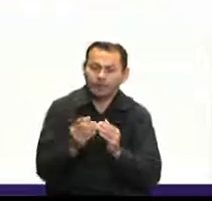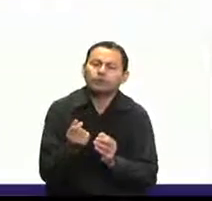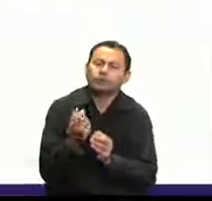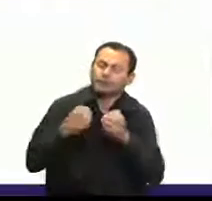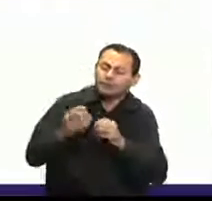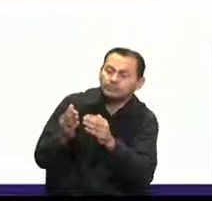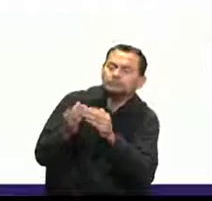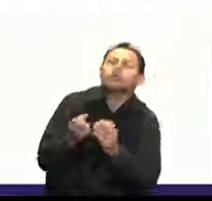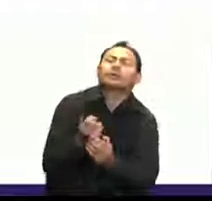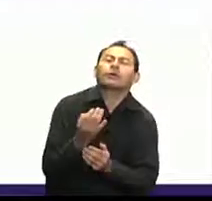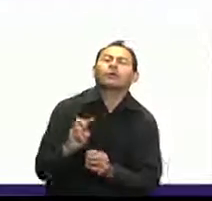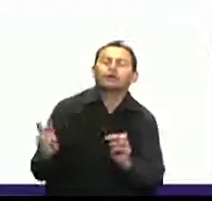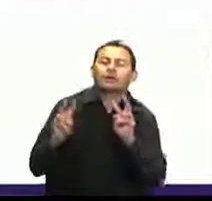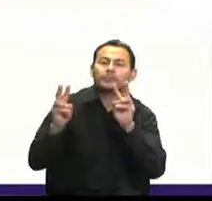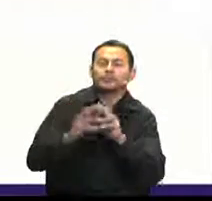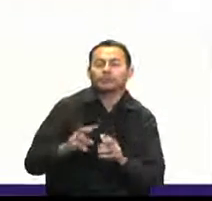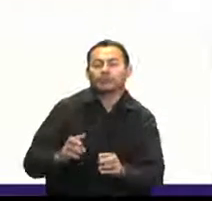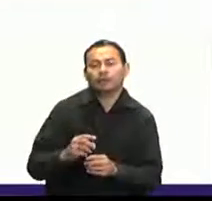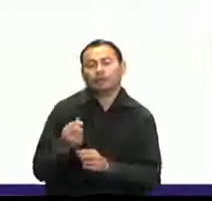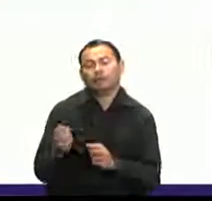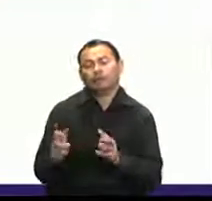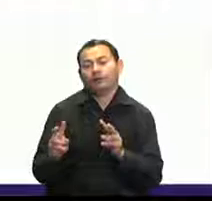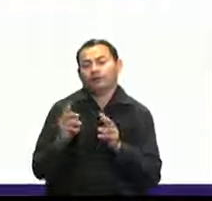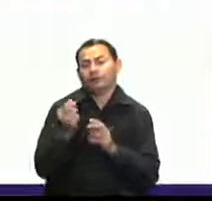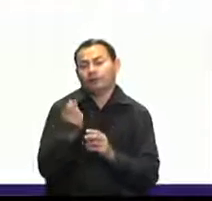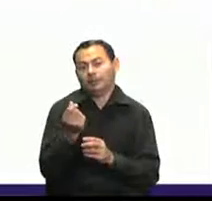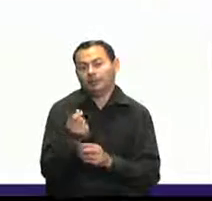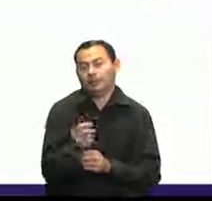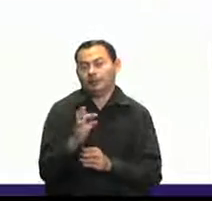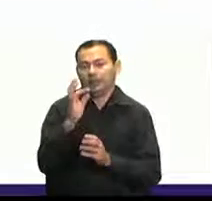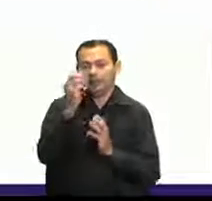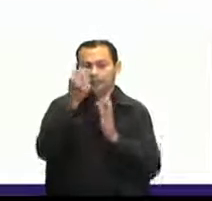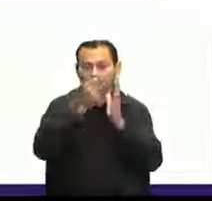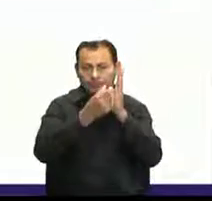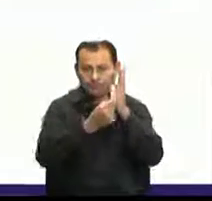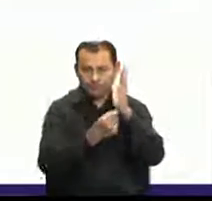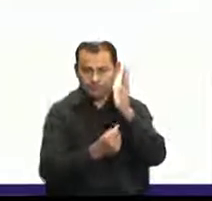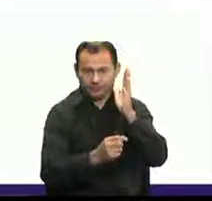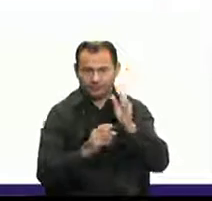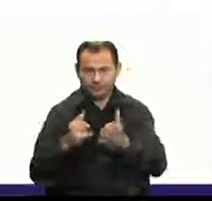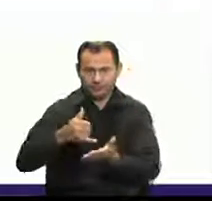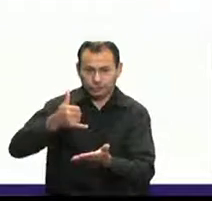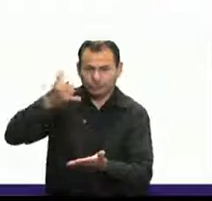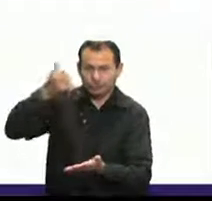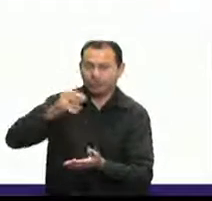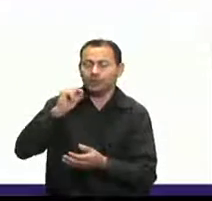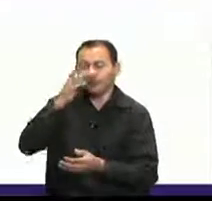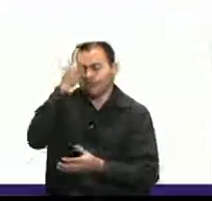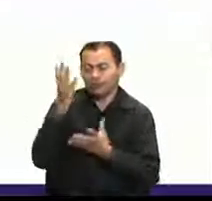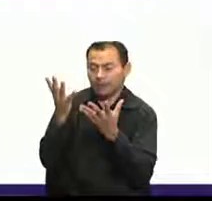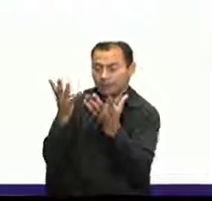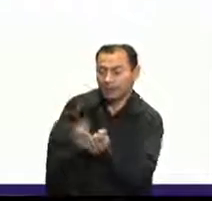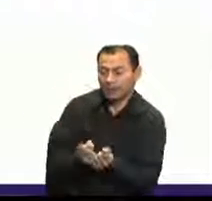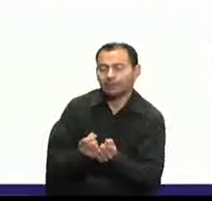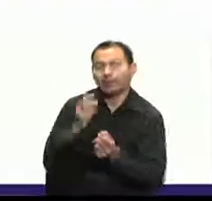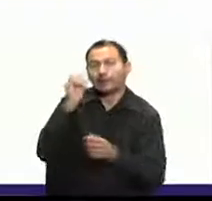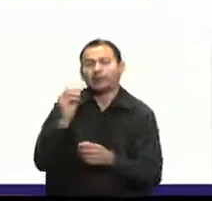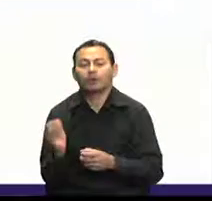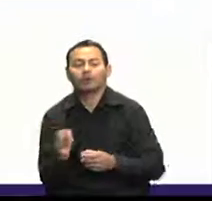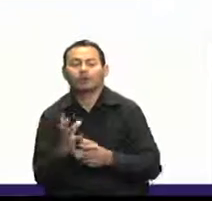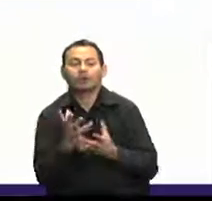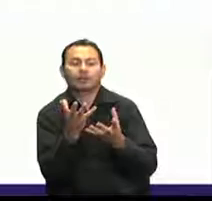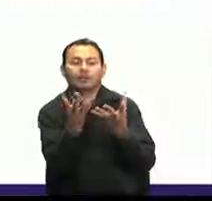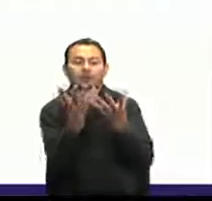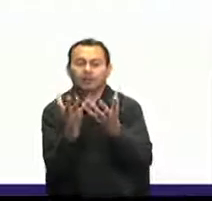porque o preço preço da moeda pinho é a taxa de juros tanto de quem recebe quanto de quem